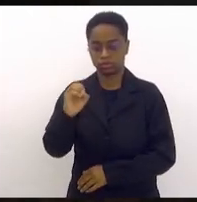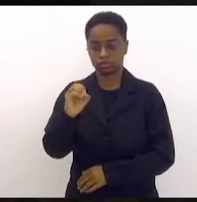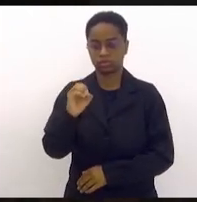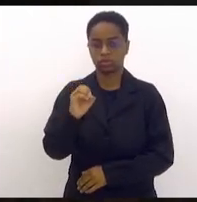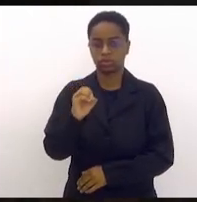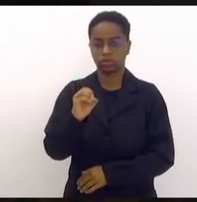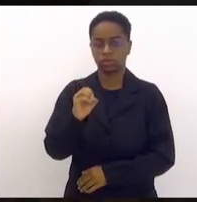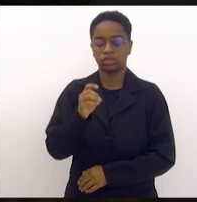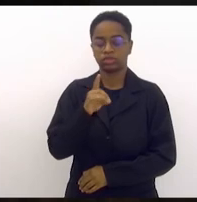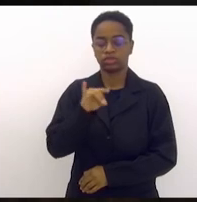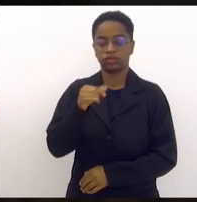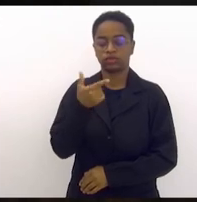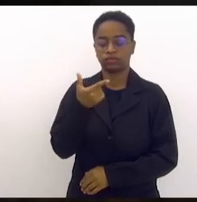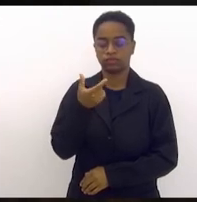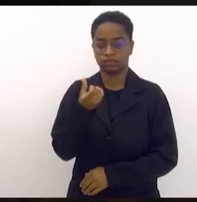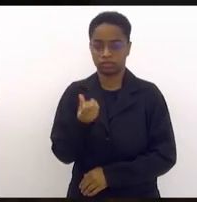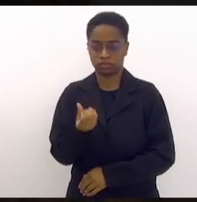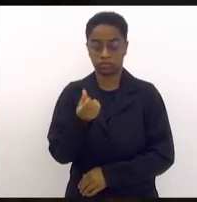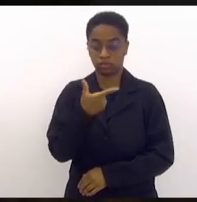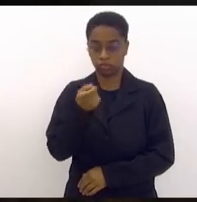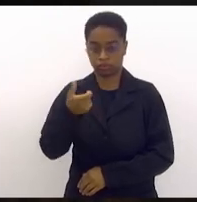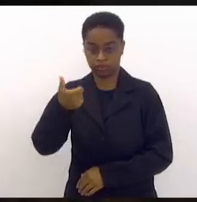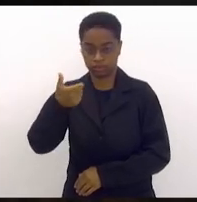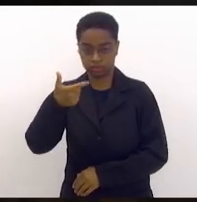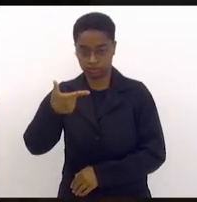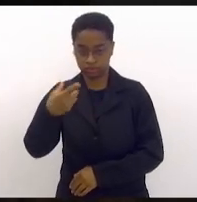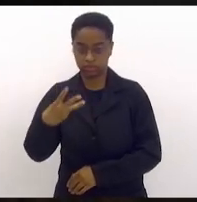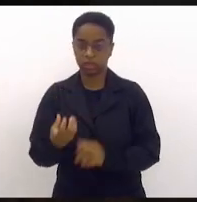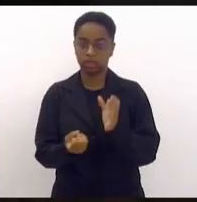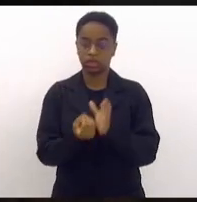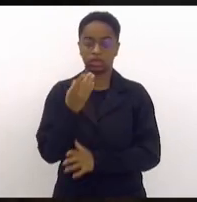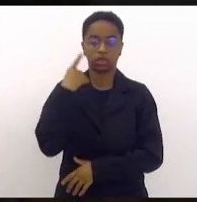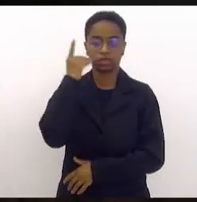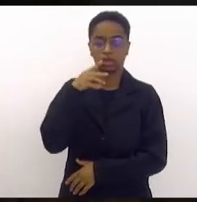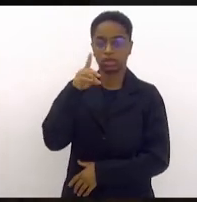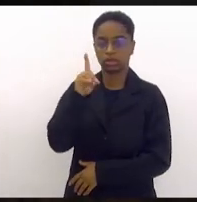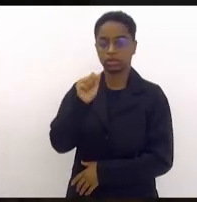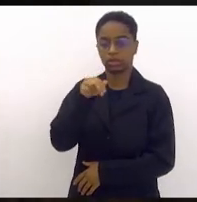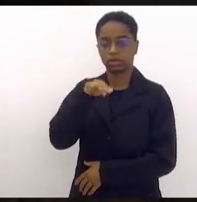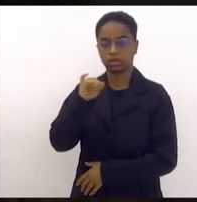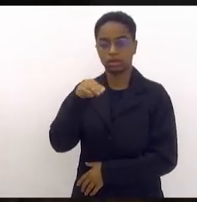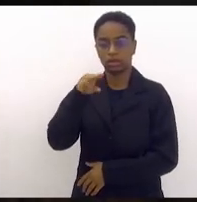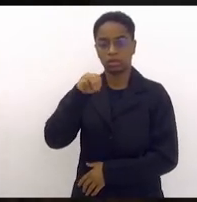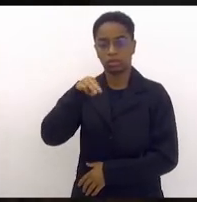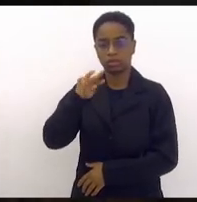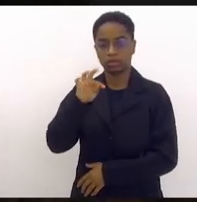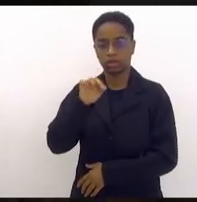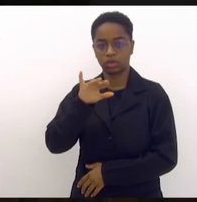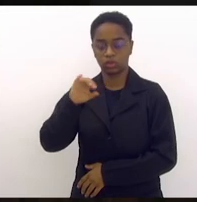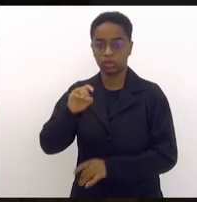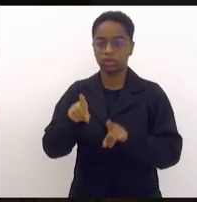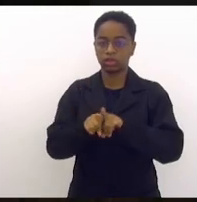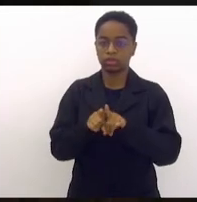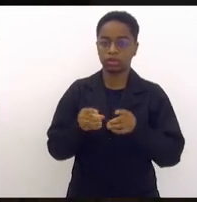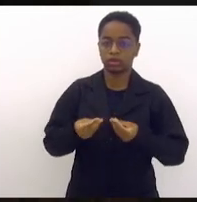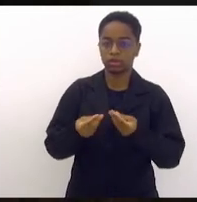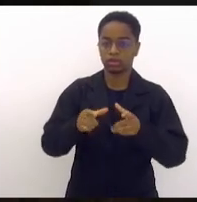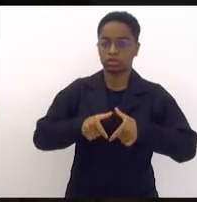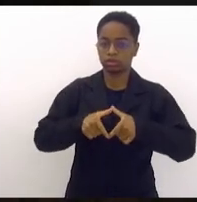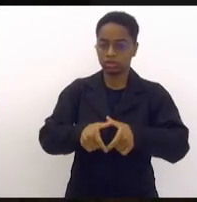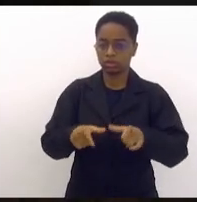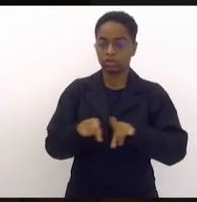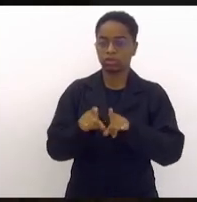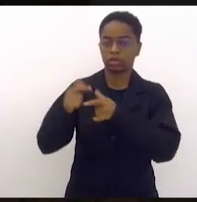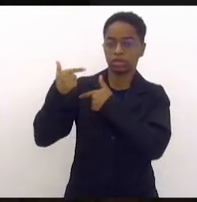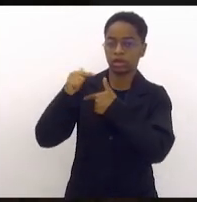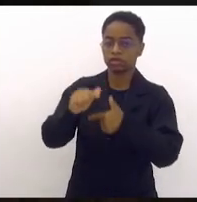de 23, de autoria da deputada Dani Monteiro, que concede a medalha tiradente, respectivo diploma tradicional,